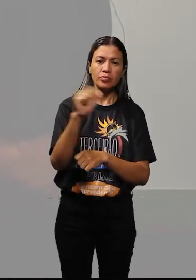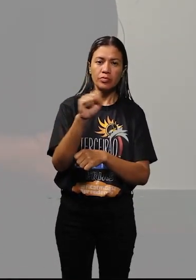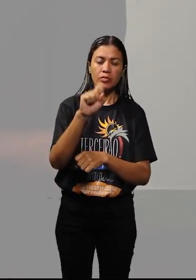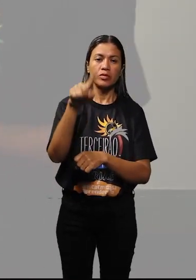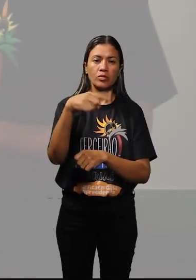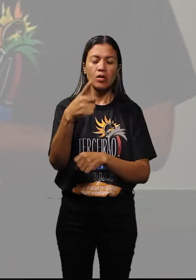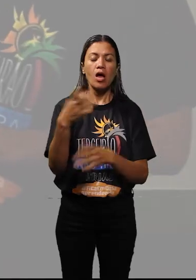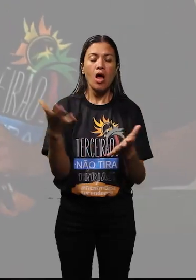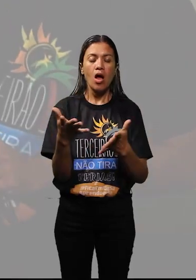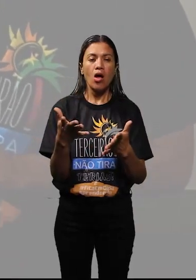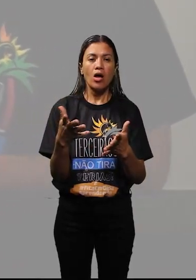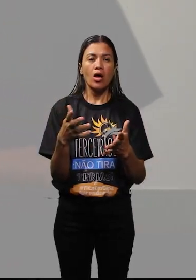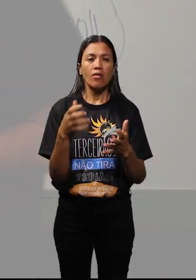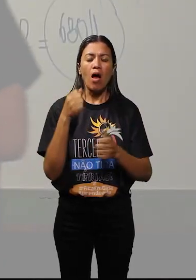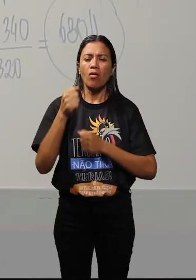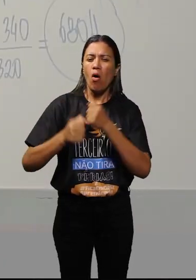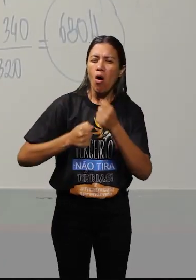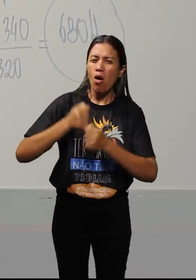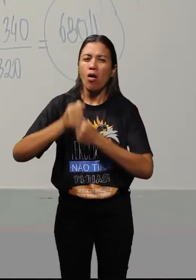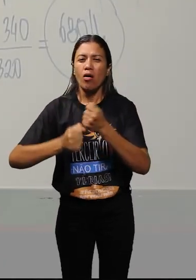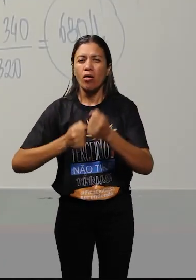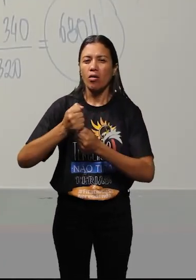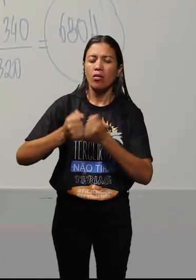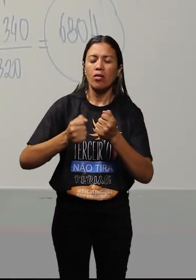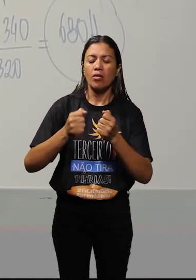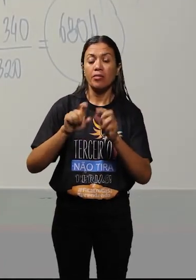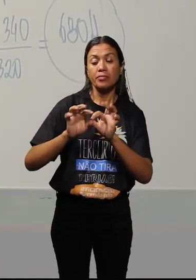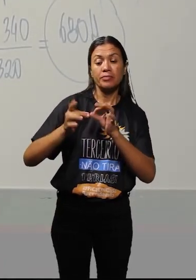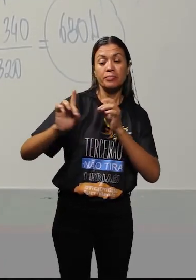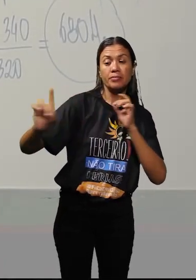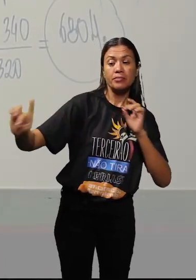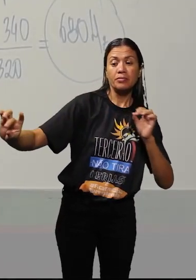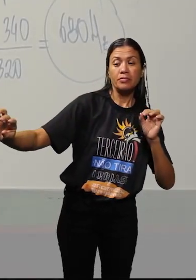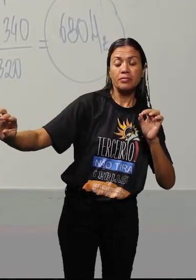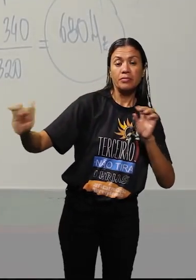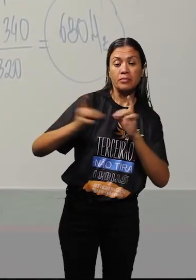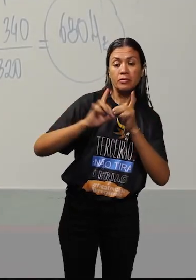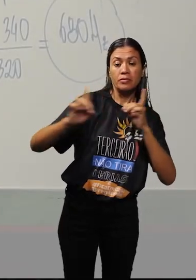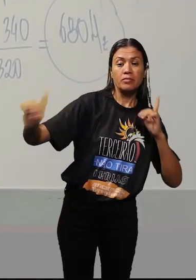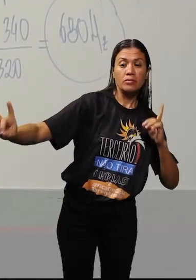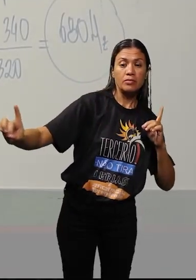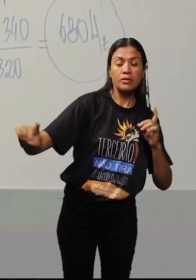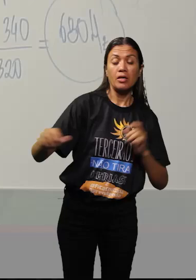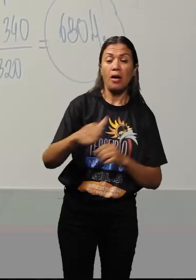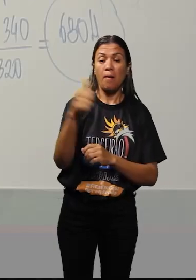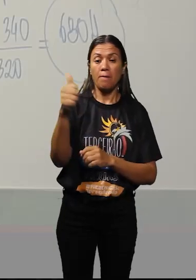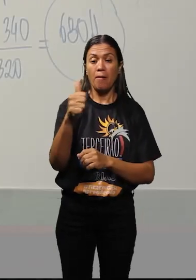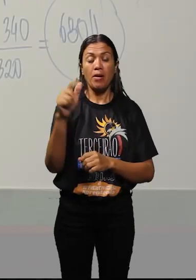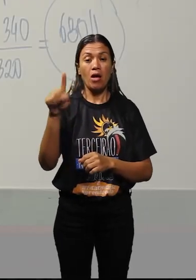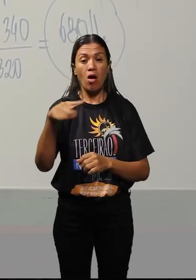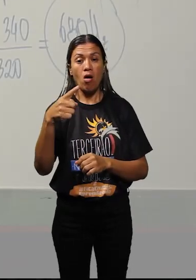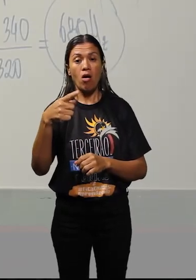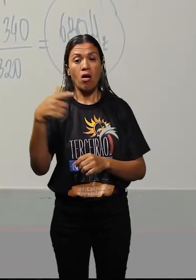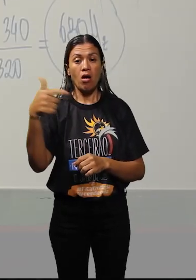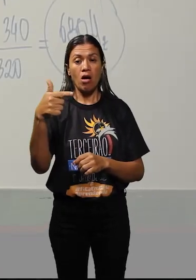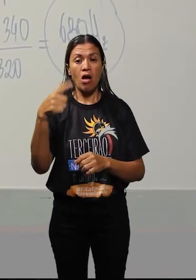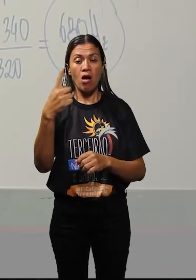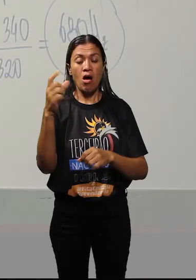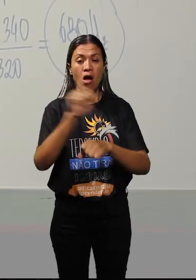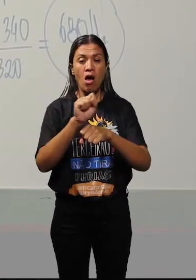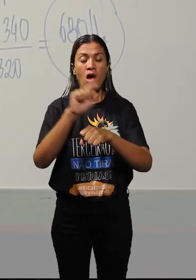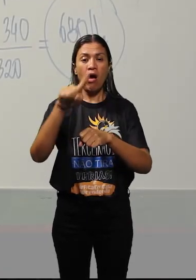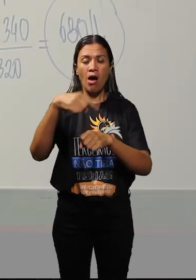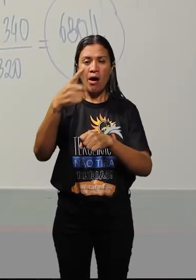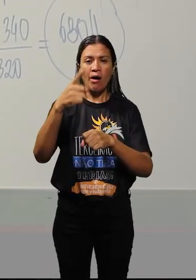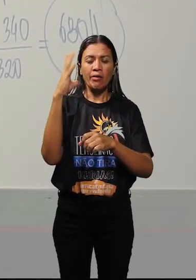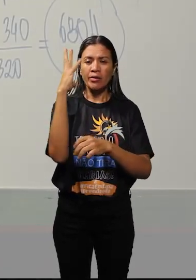em vez de ser 1 segundo, vai ser 2, 1,5, né? Não sei, vai ser maior. O que vai acontecer? Eu tenho a sensação de que a onda ela ficou com um